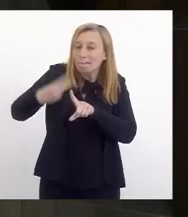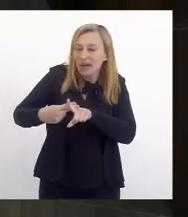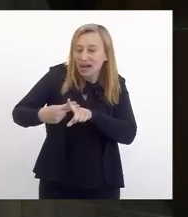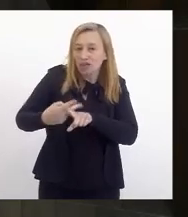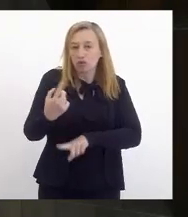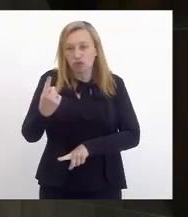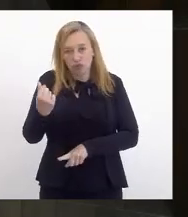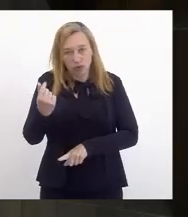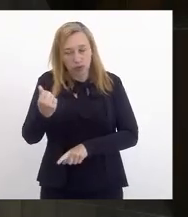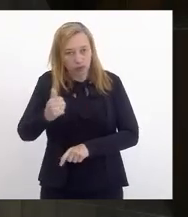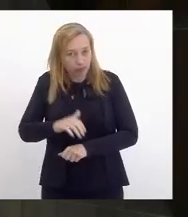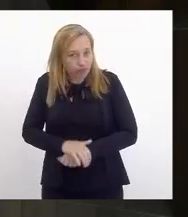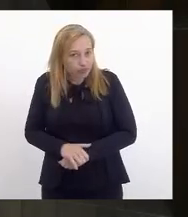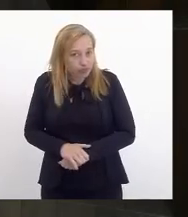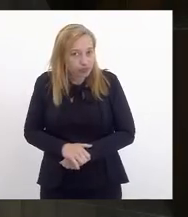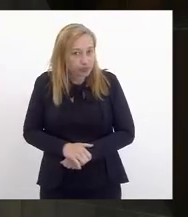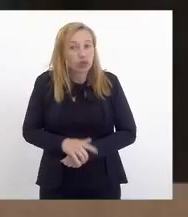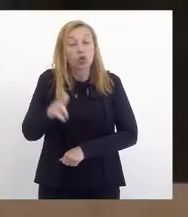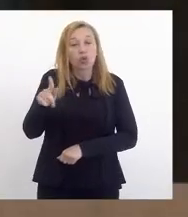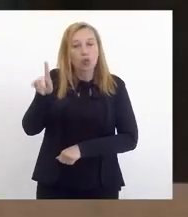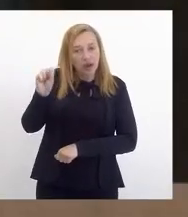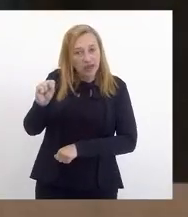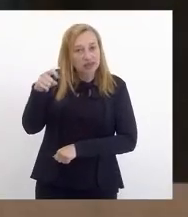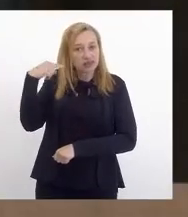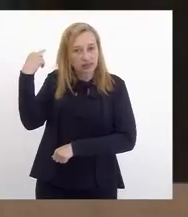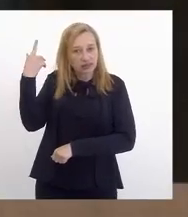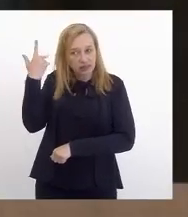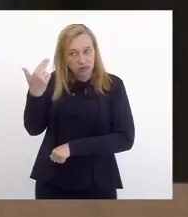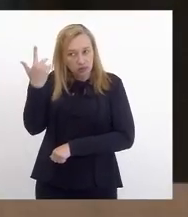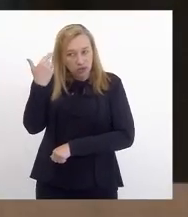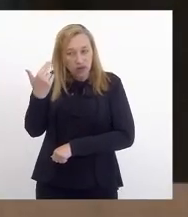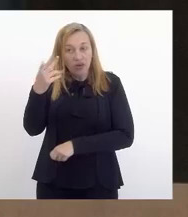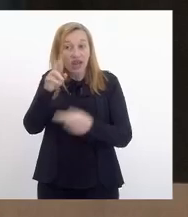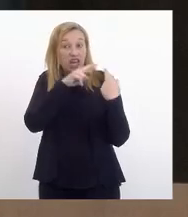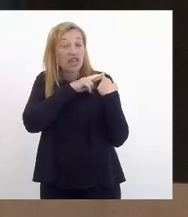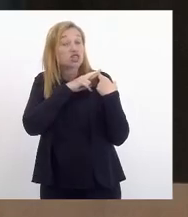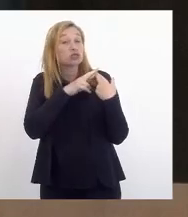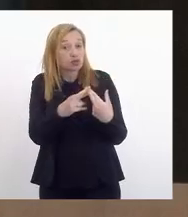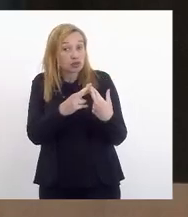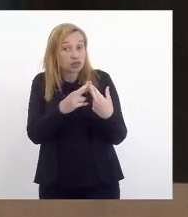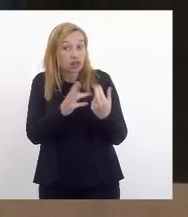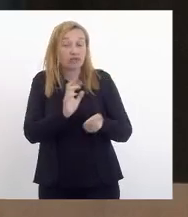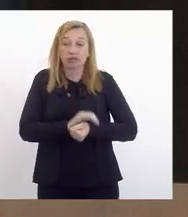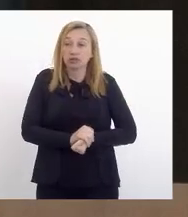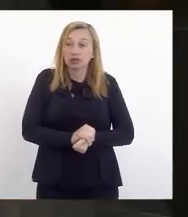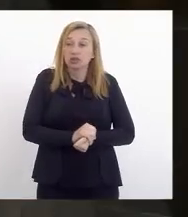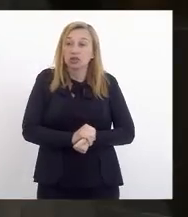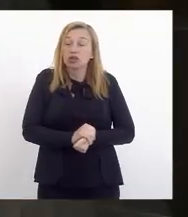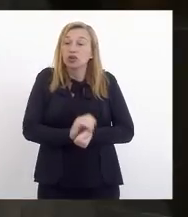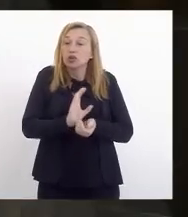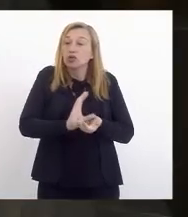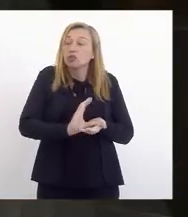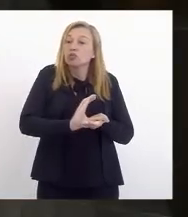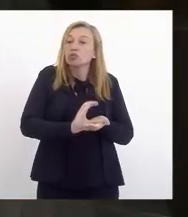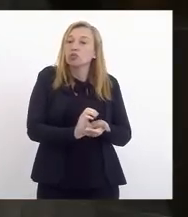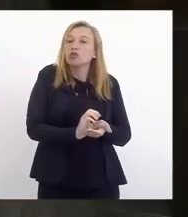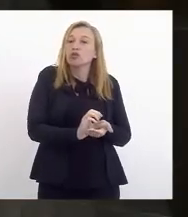preço. O gás natural é responsável por fornecer